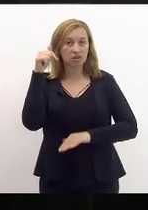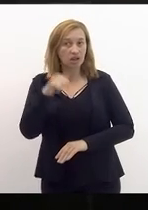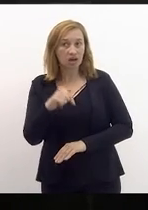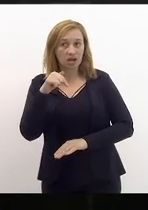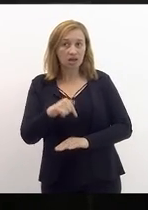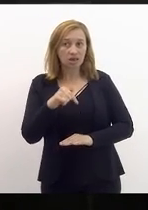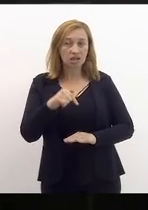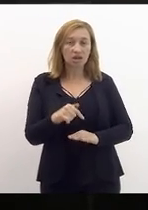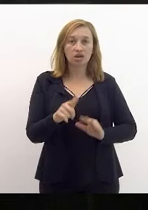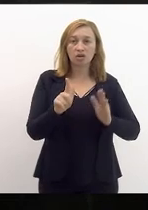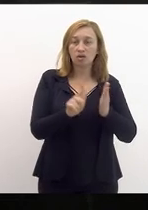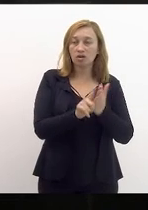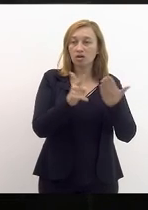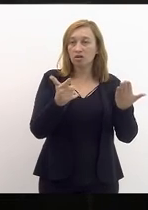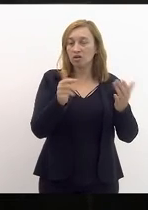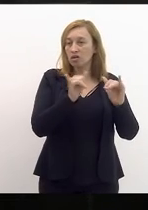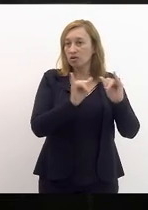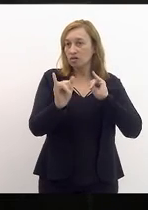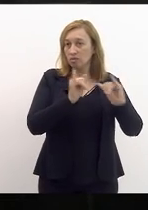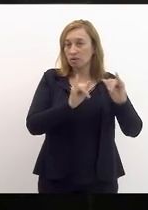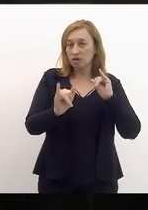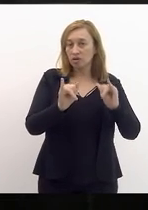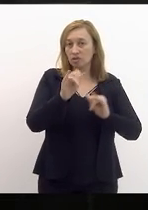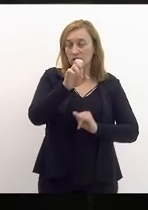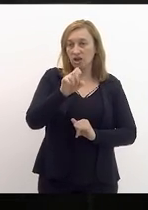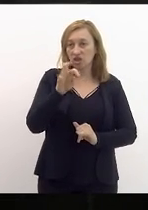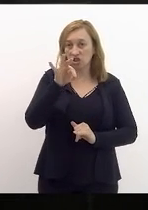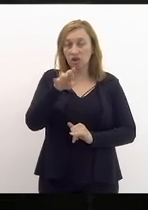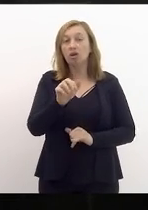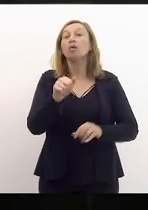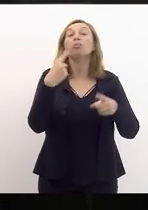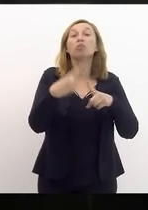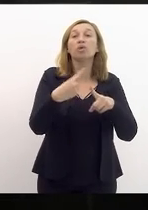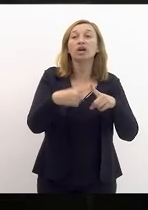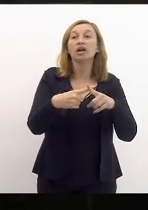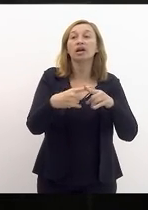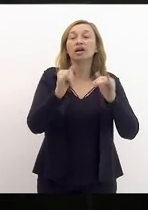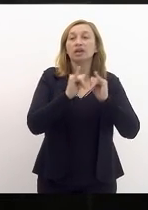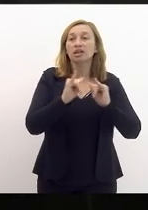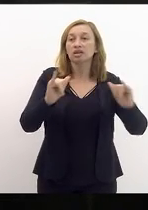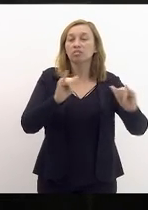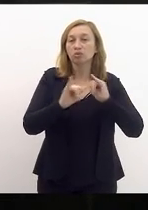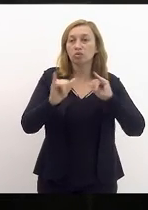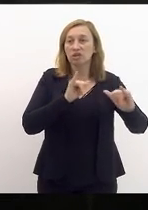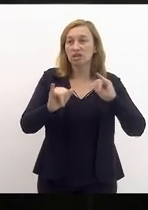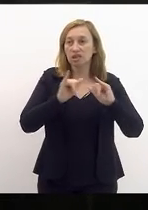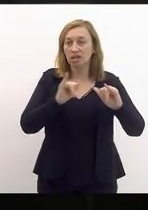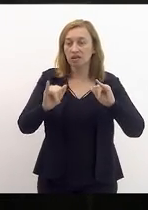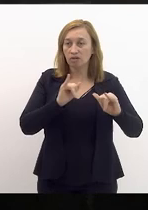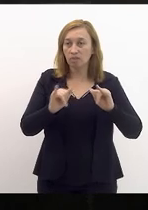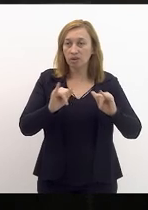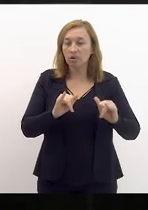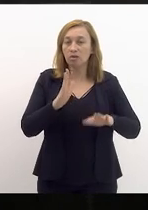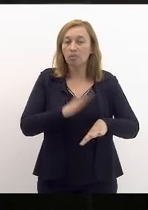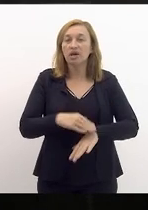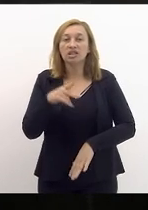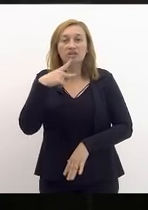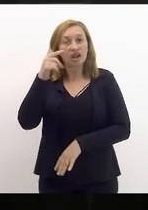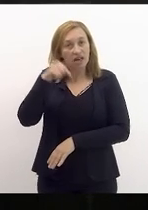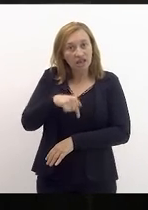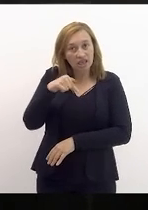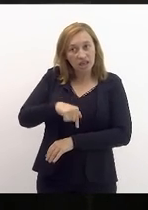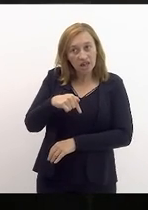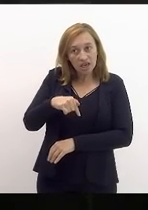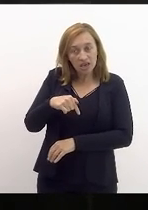manchete do Extra por quê Porque tá dando publicidade por mais que a gente fala aqui no Parlamento